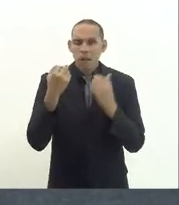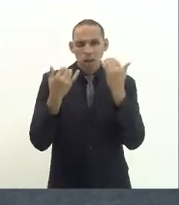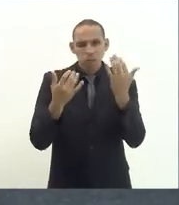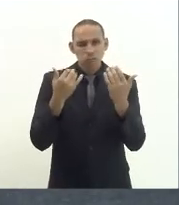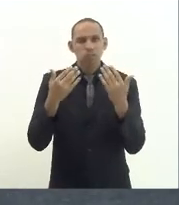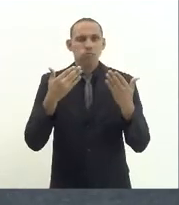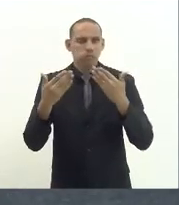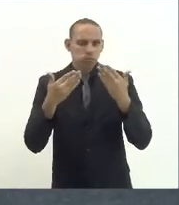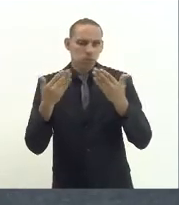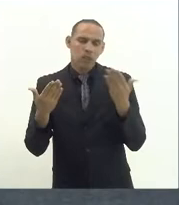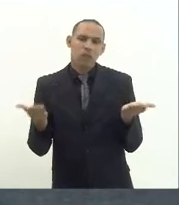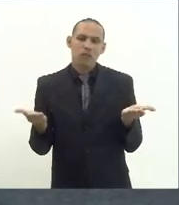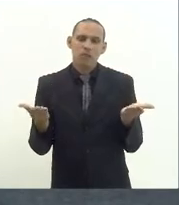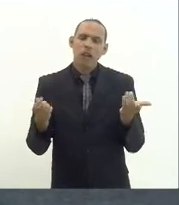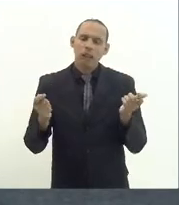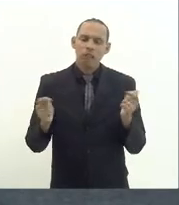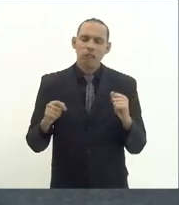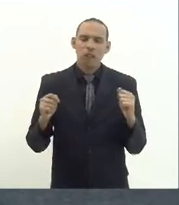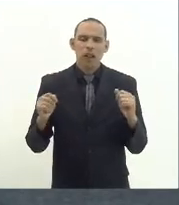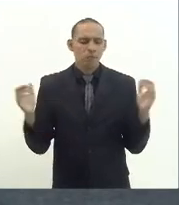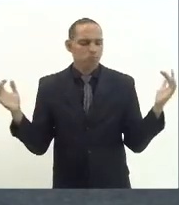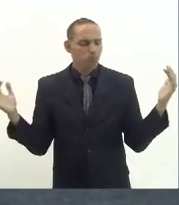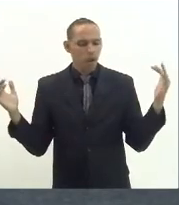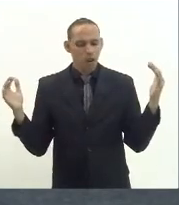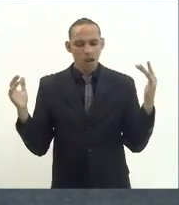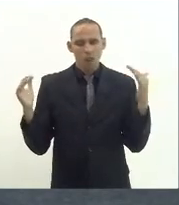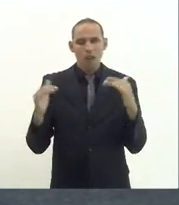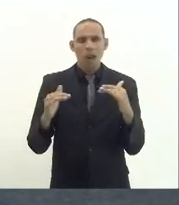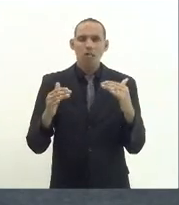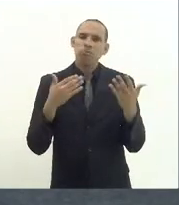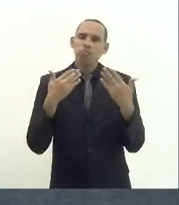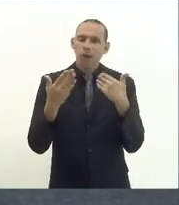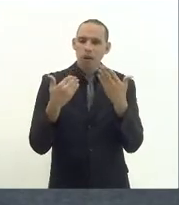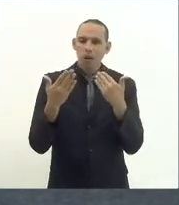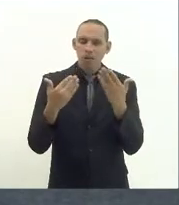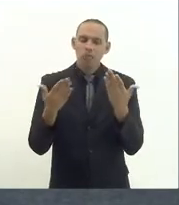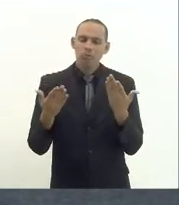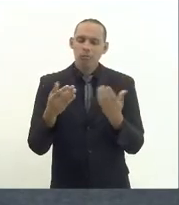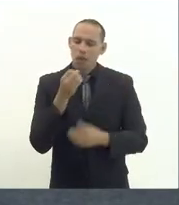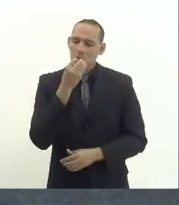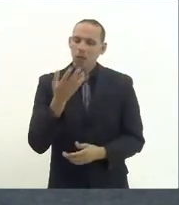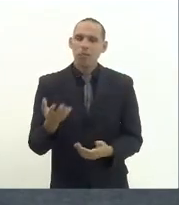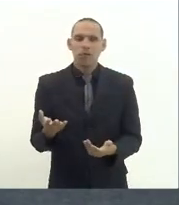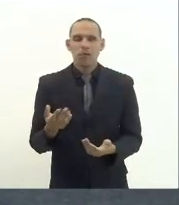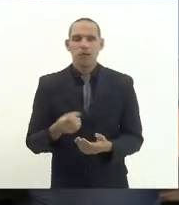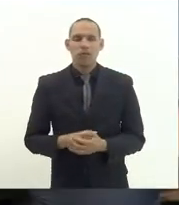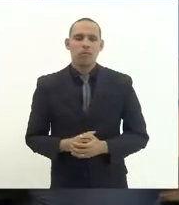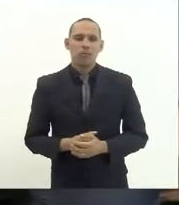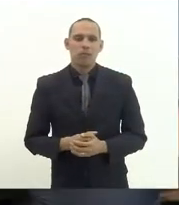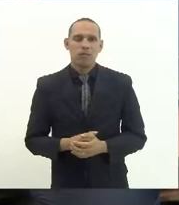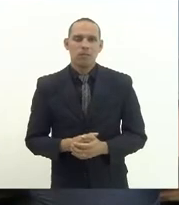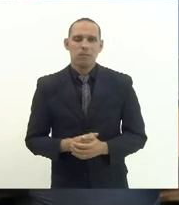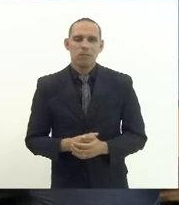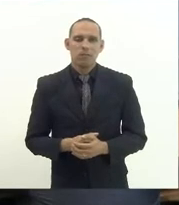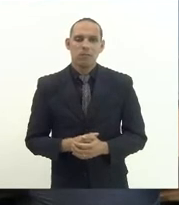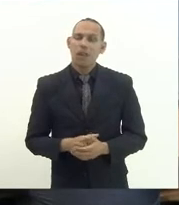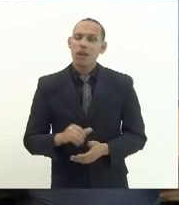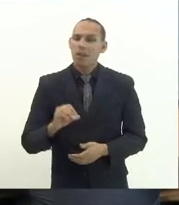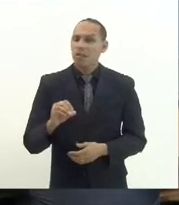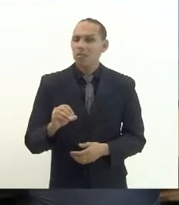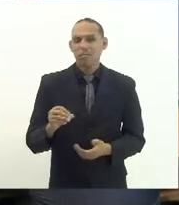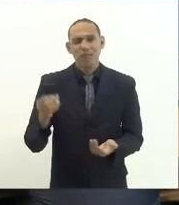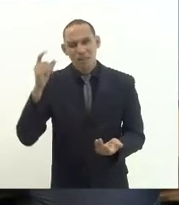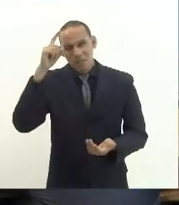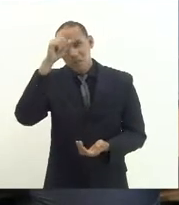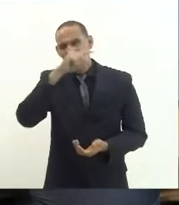pública da própria as primeiras aproximações nesse sentido a Grécia é válido sabe é é mas eu mandei